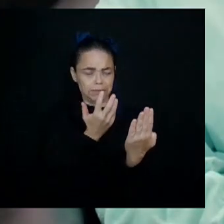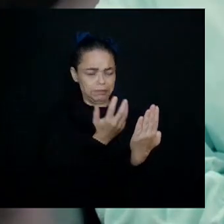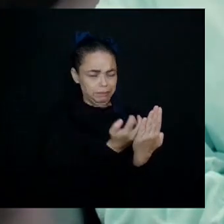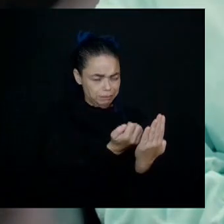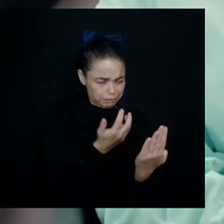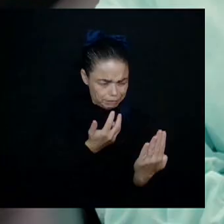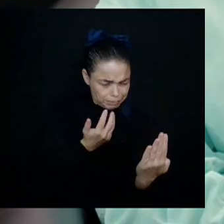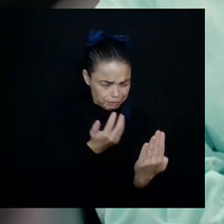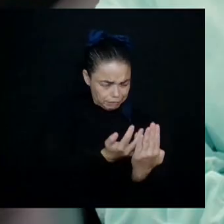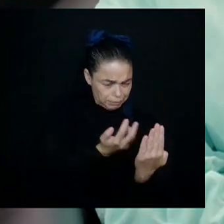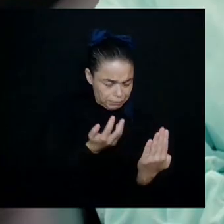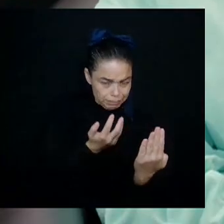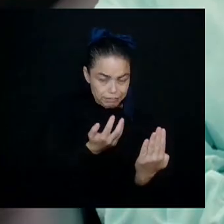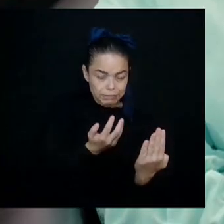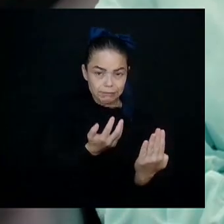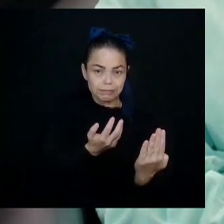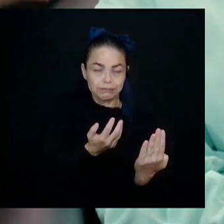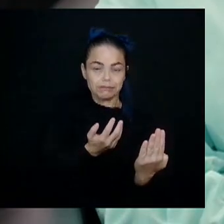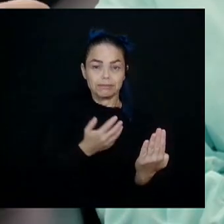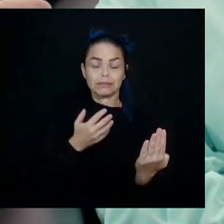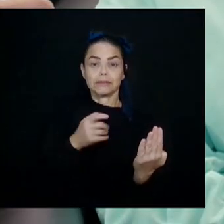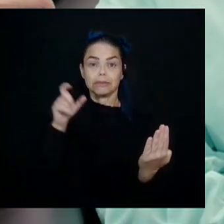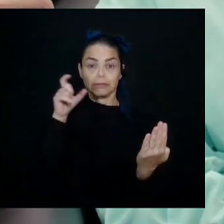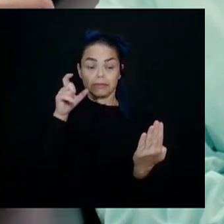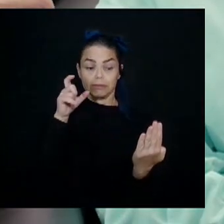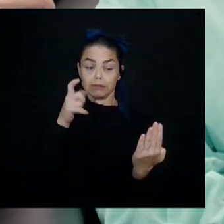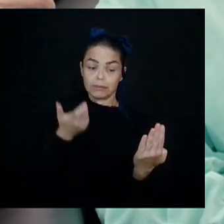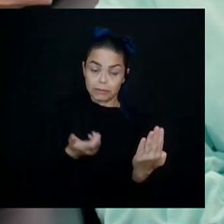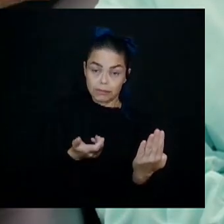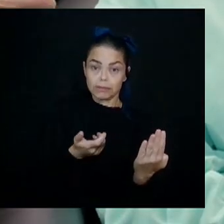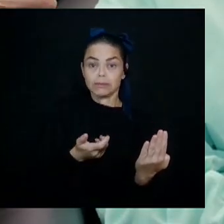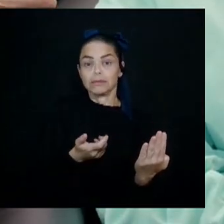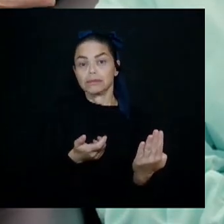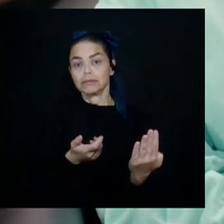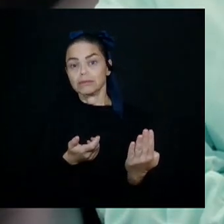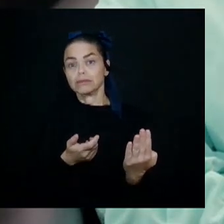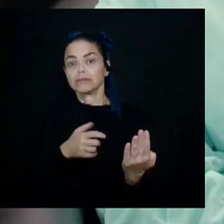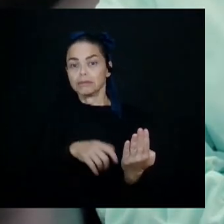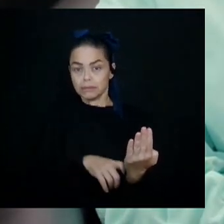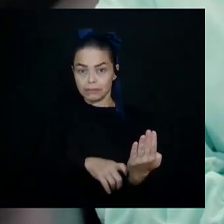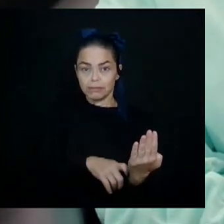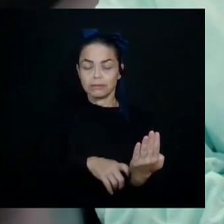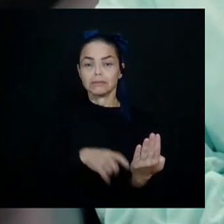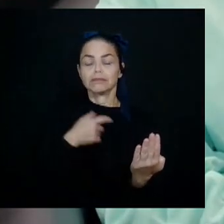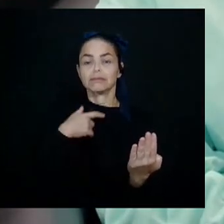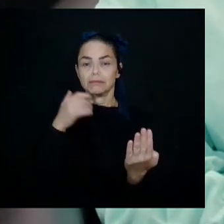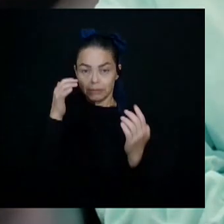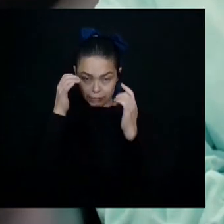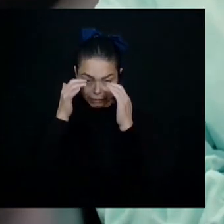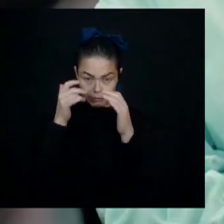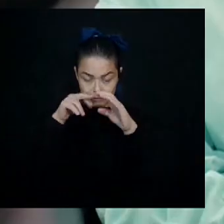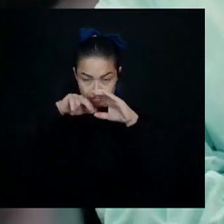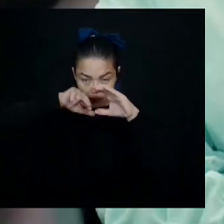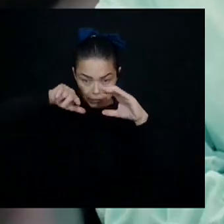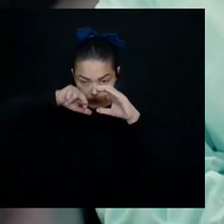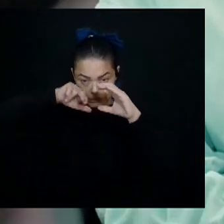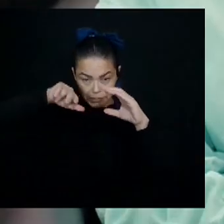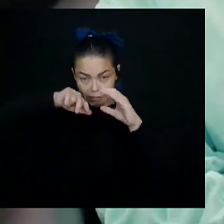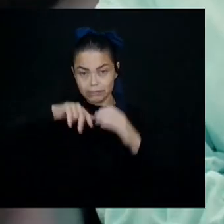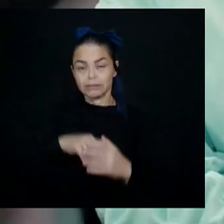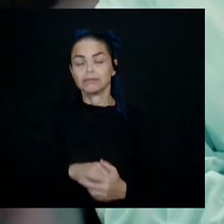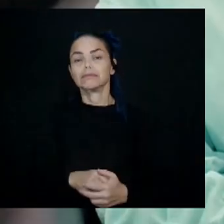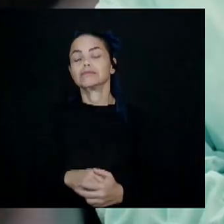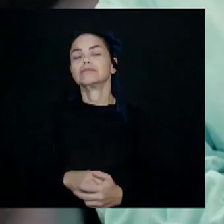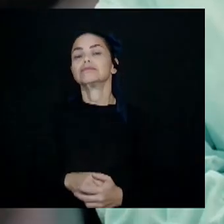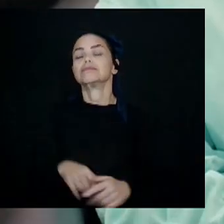deixar essa criança mais alerta, pior ainda nos casos dos neurodivergentes. Então, é também para